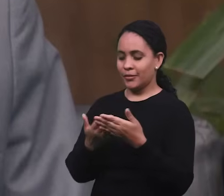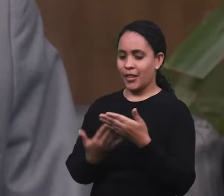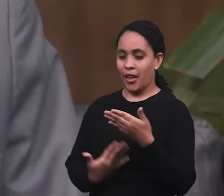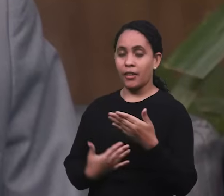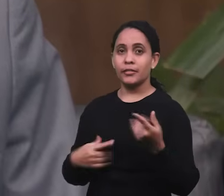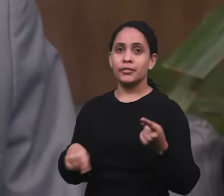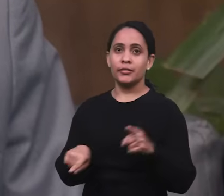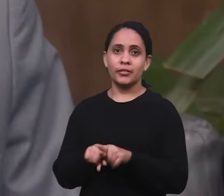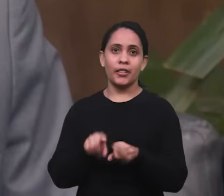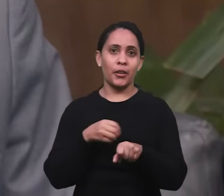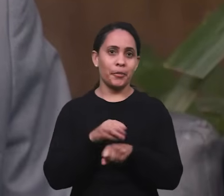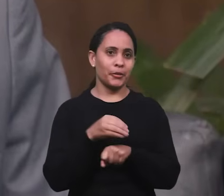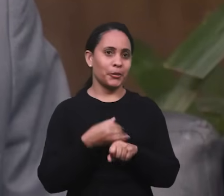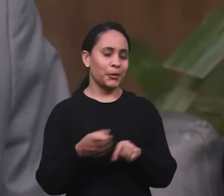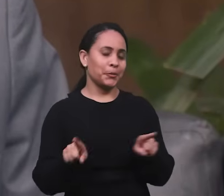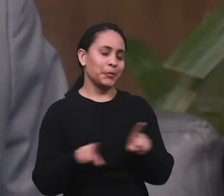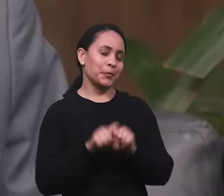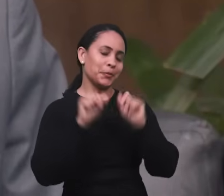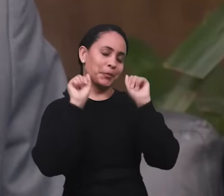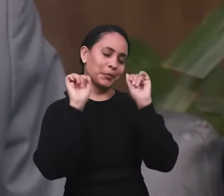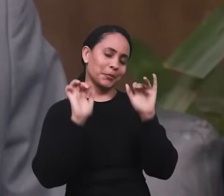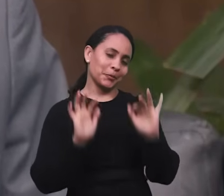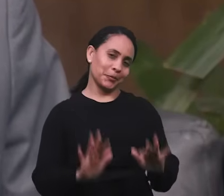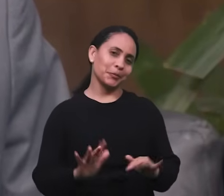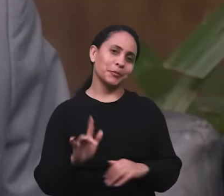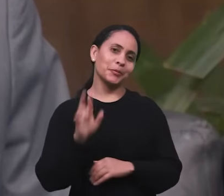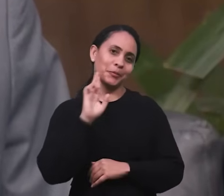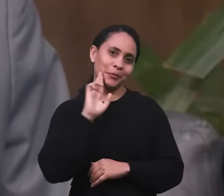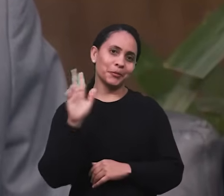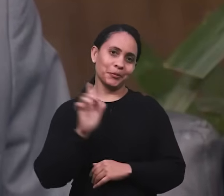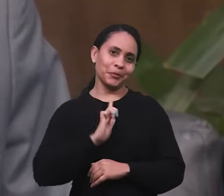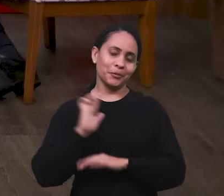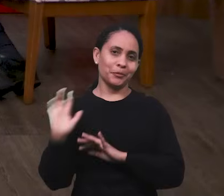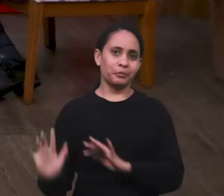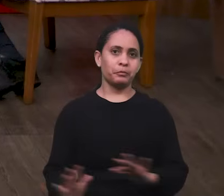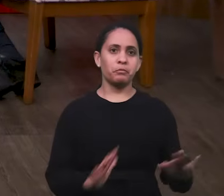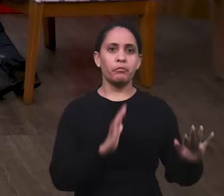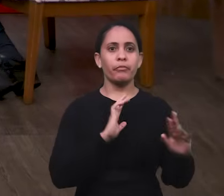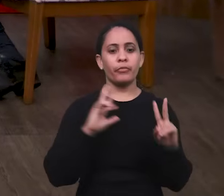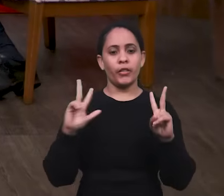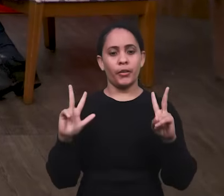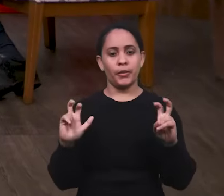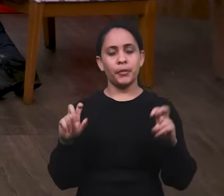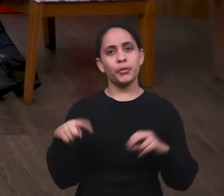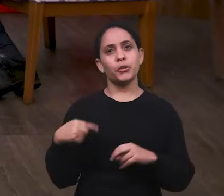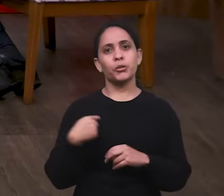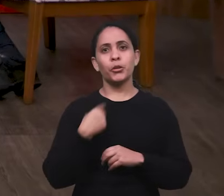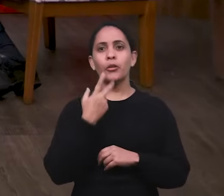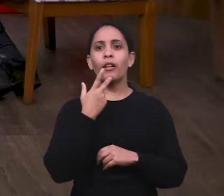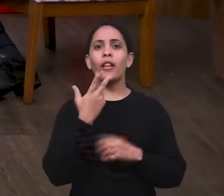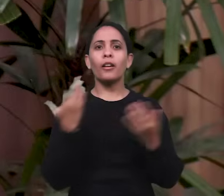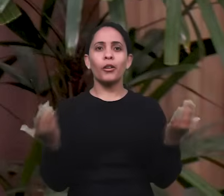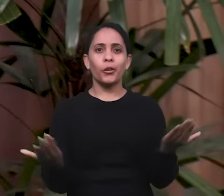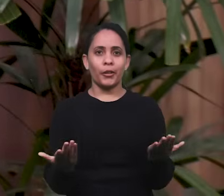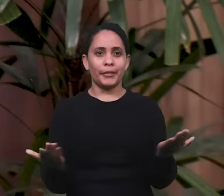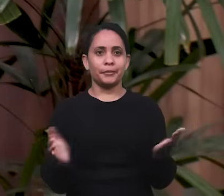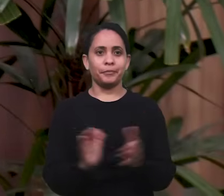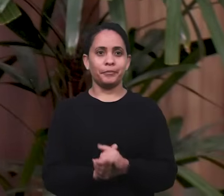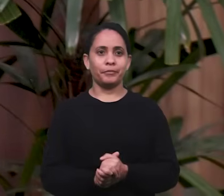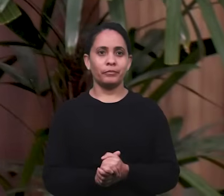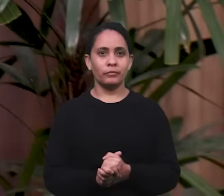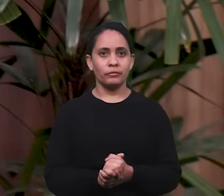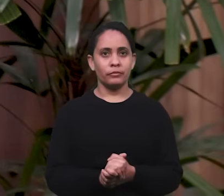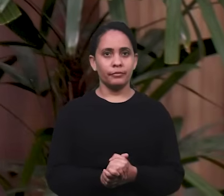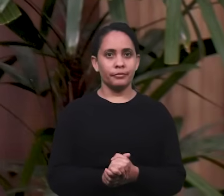comentários e também compartilhando as bênçãos que o Senhor tem concedido. O tema que nós vamos tratar,